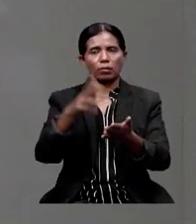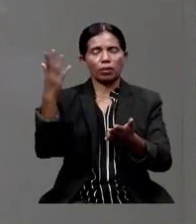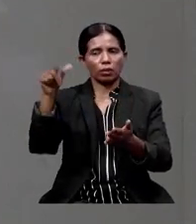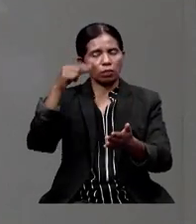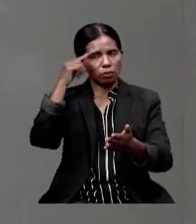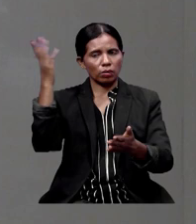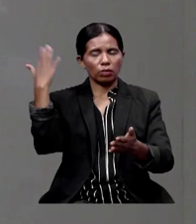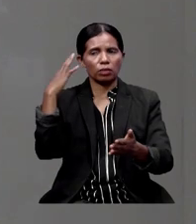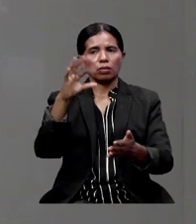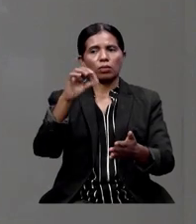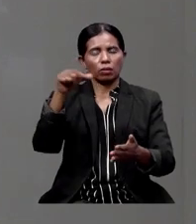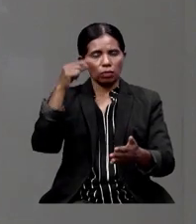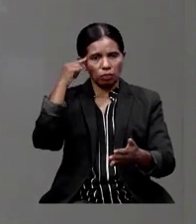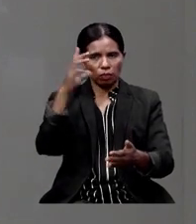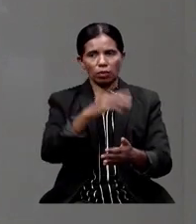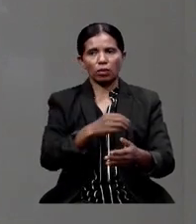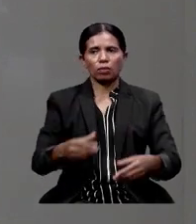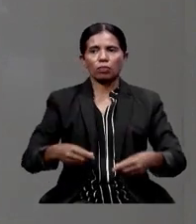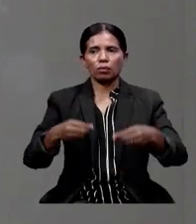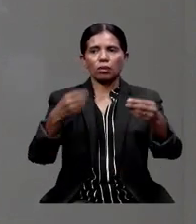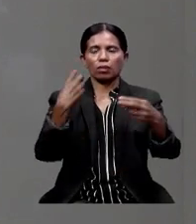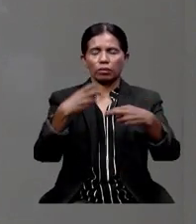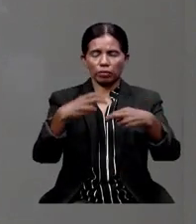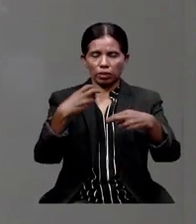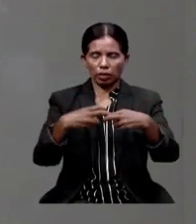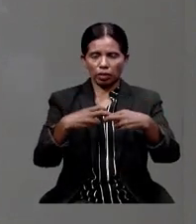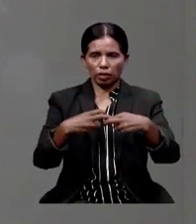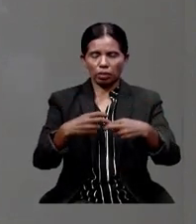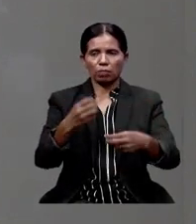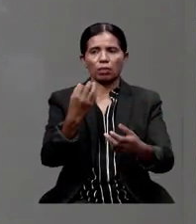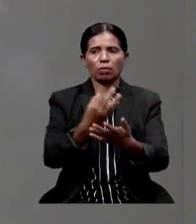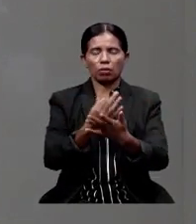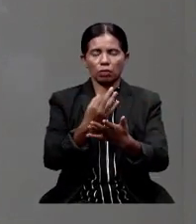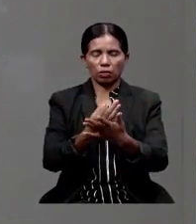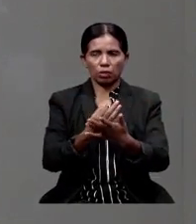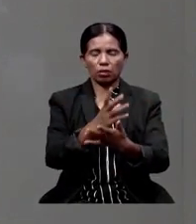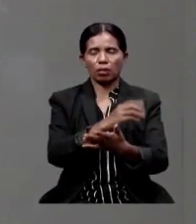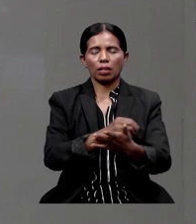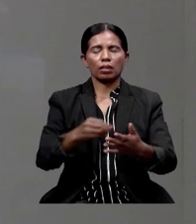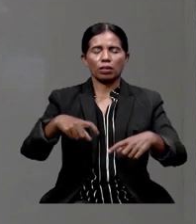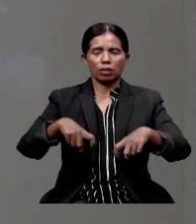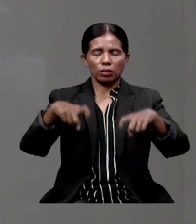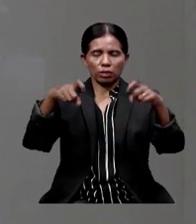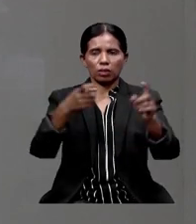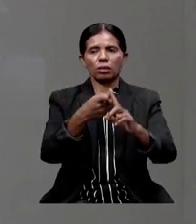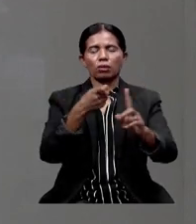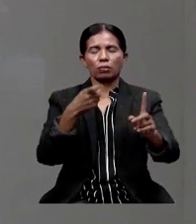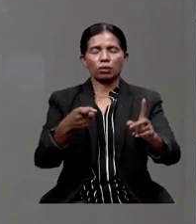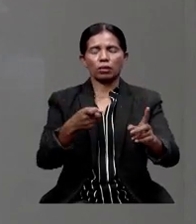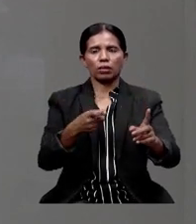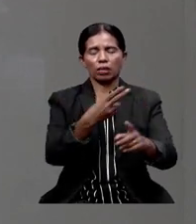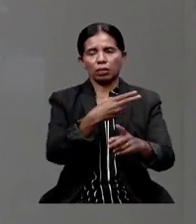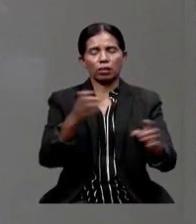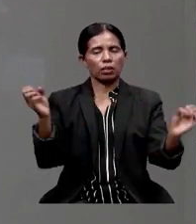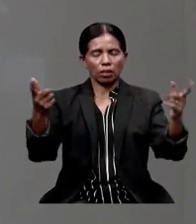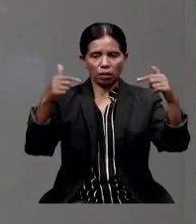Liuba, o oitavo governo, foi impacto ba receitas ou container ser bem a tama russura Bahia, se ela mais liu